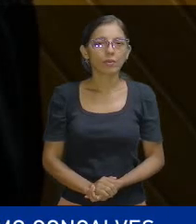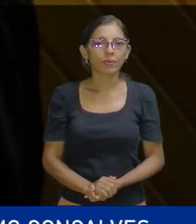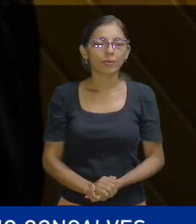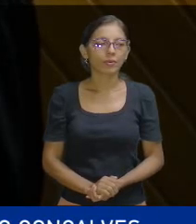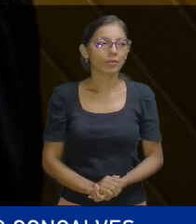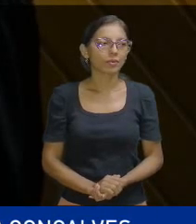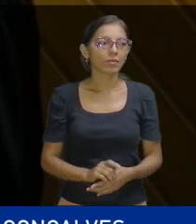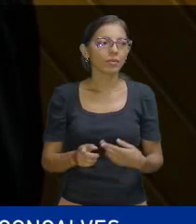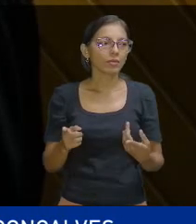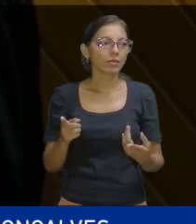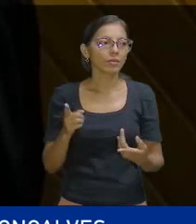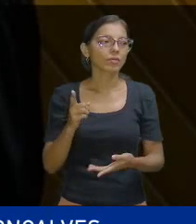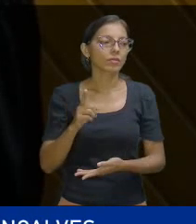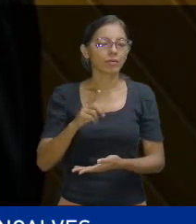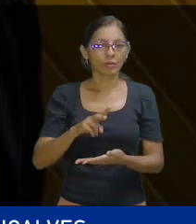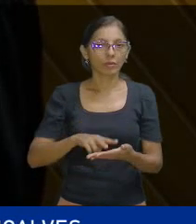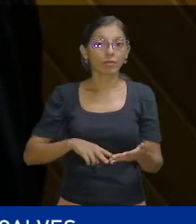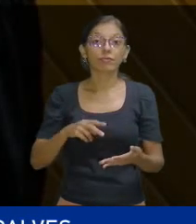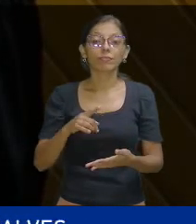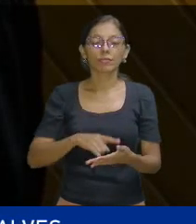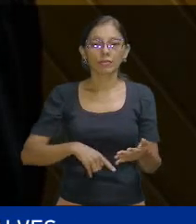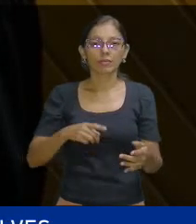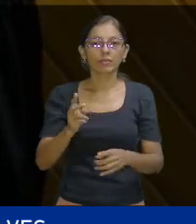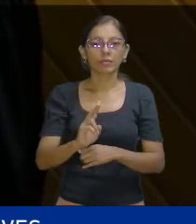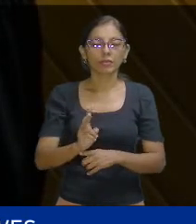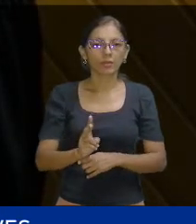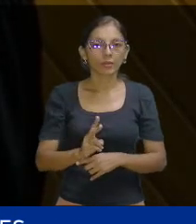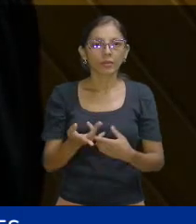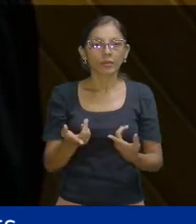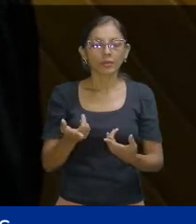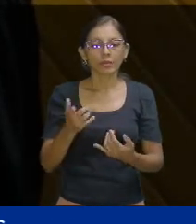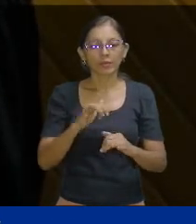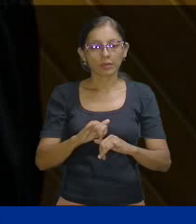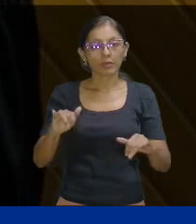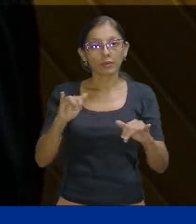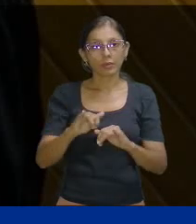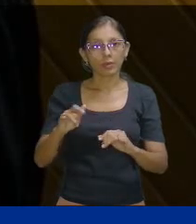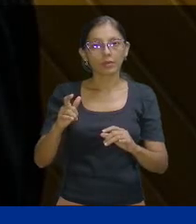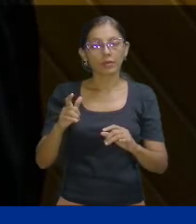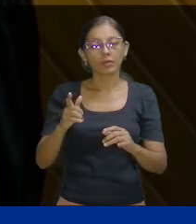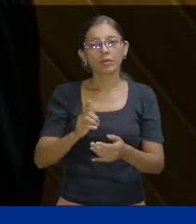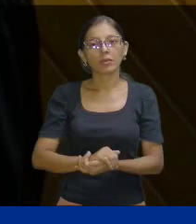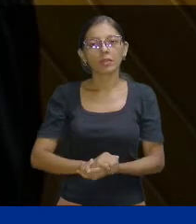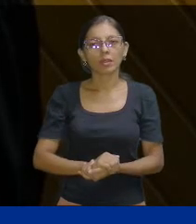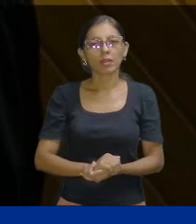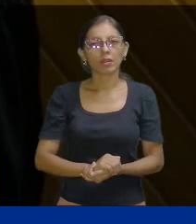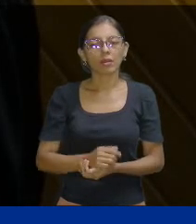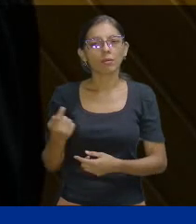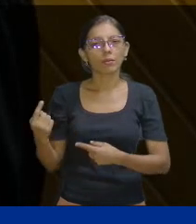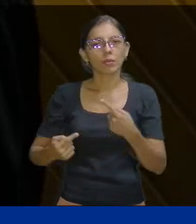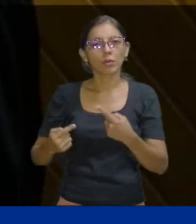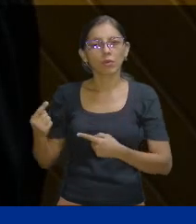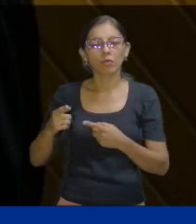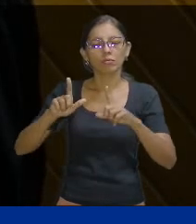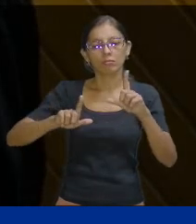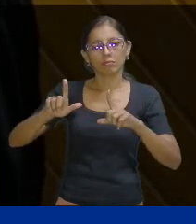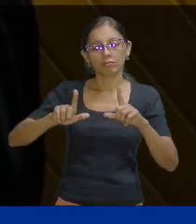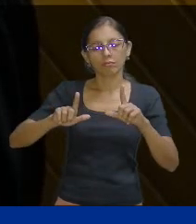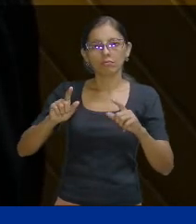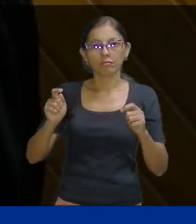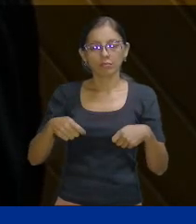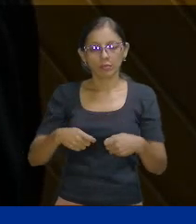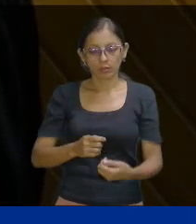valor de R$ 4.320, refere-se ao envio de propaganda política para emissora de televisão.